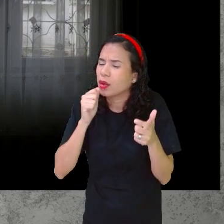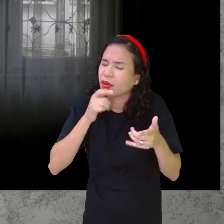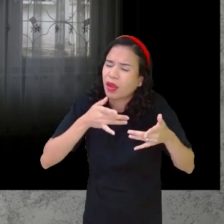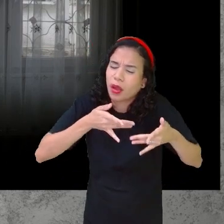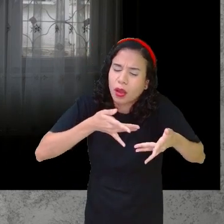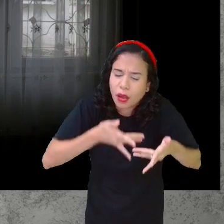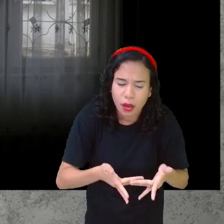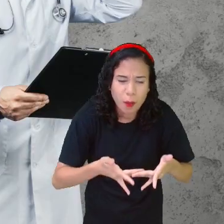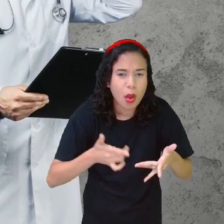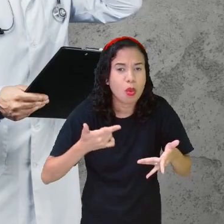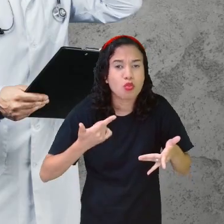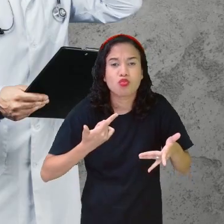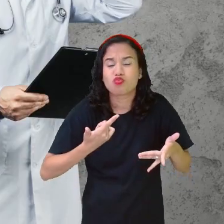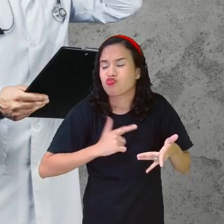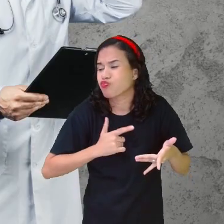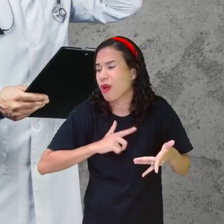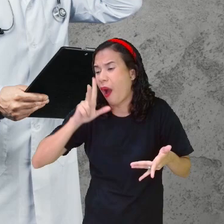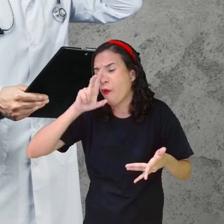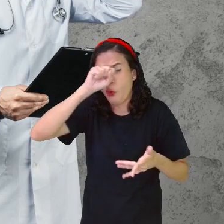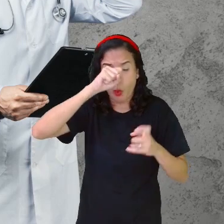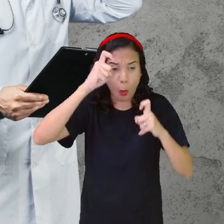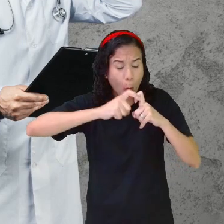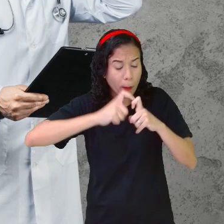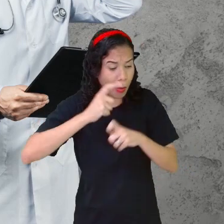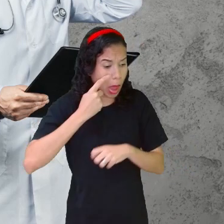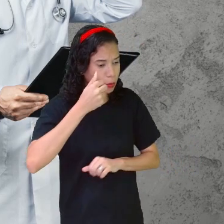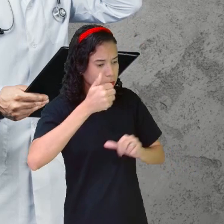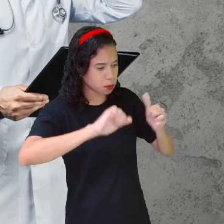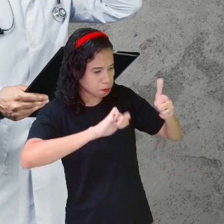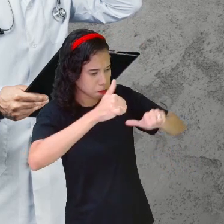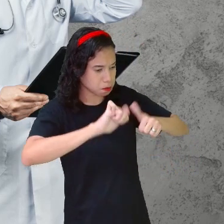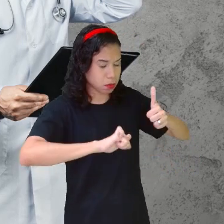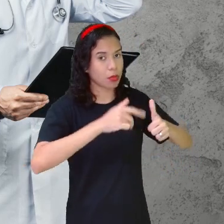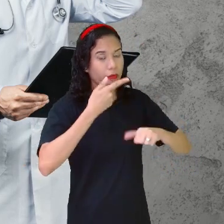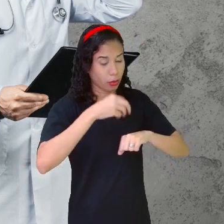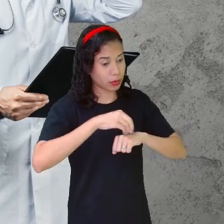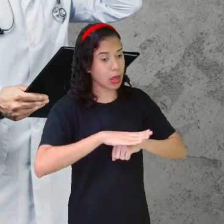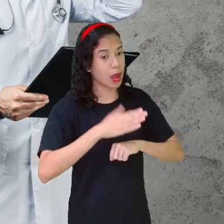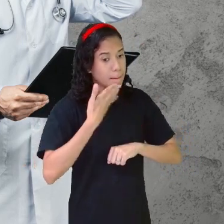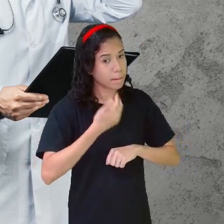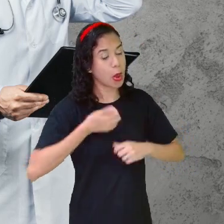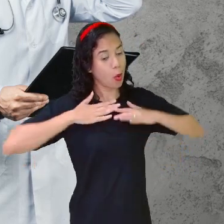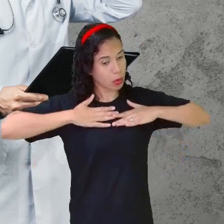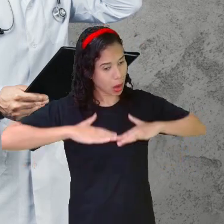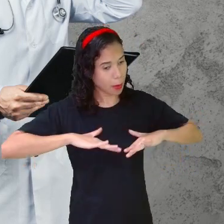cama. O médico veio vê-la e recomendou repouso